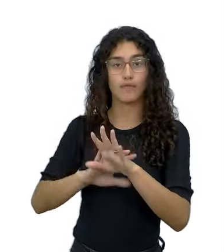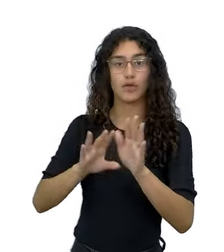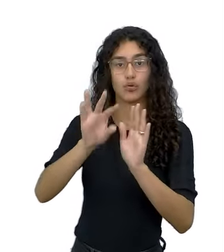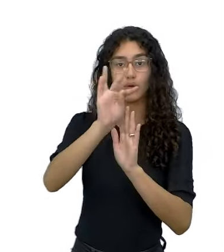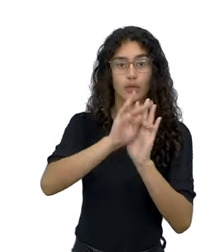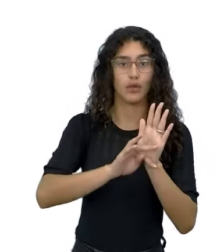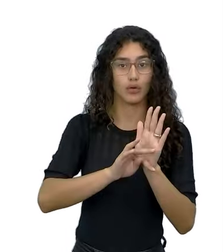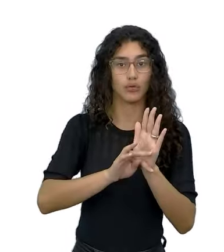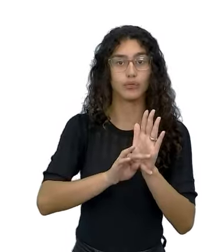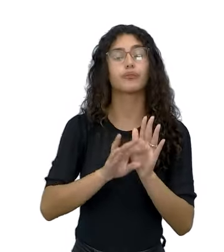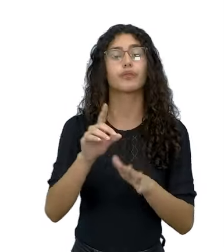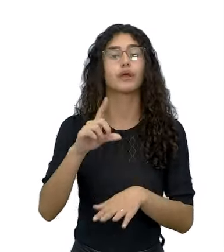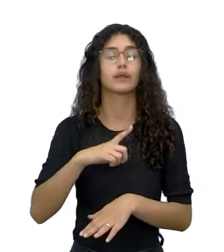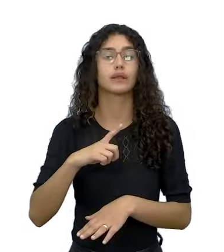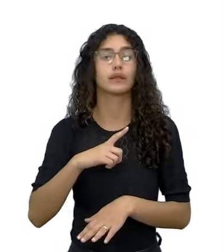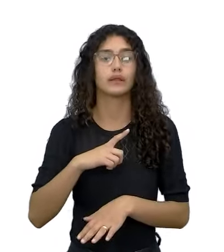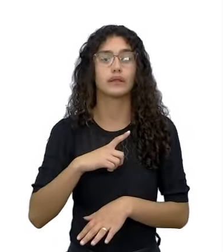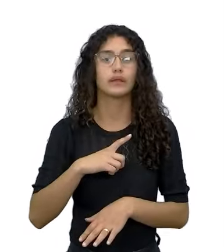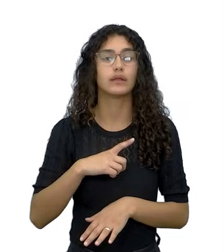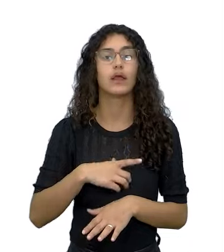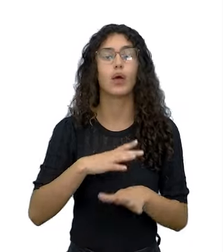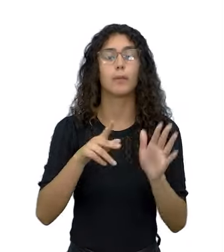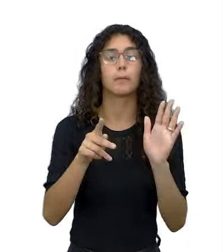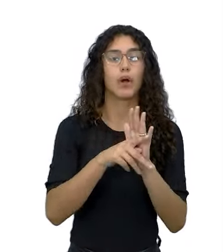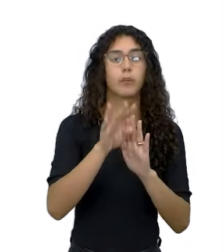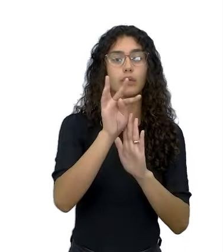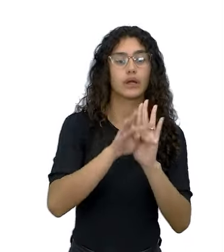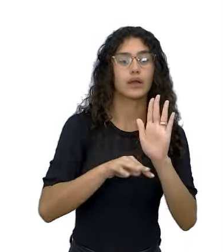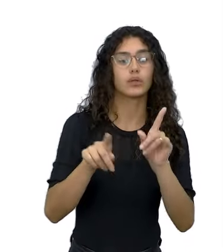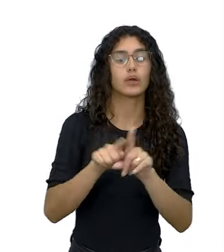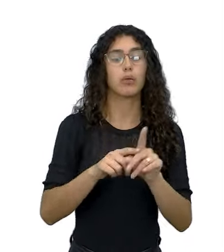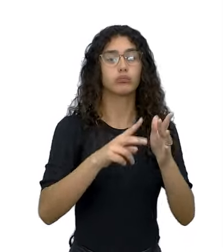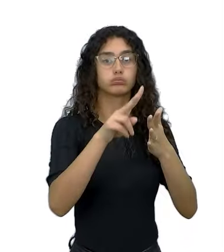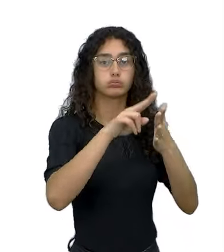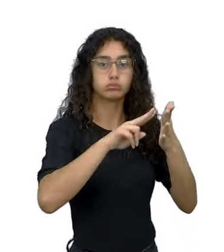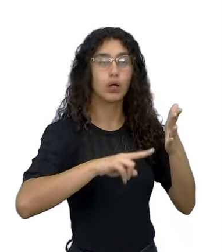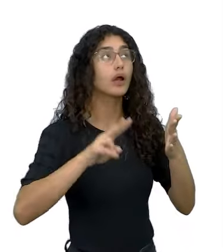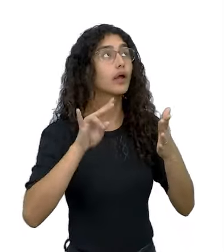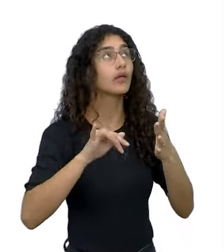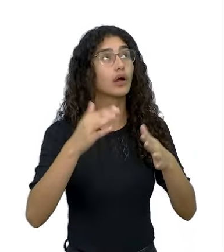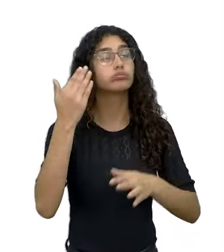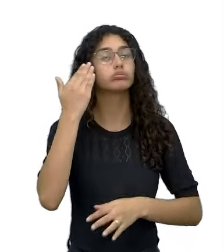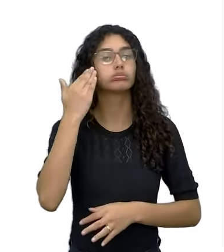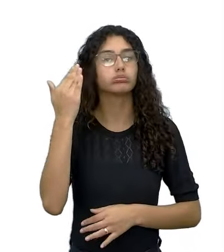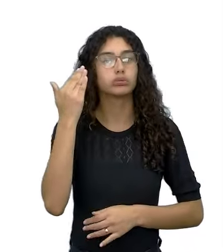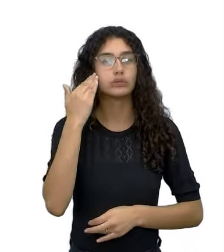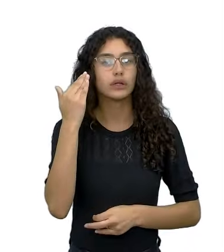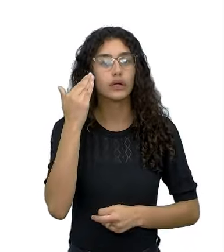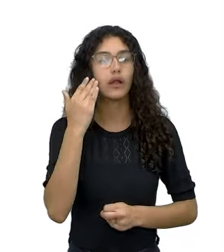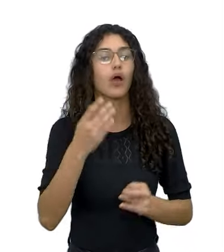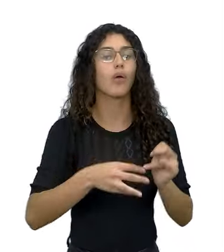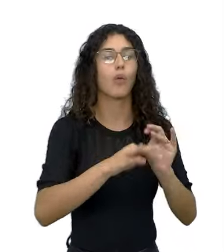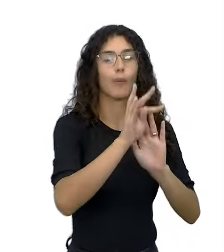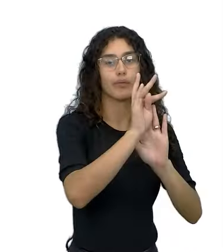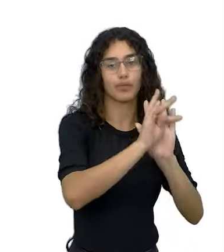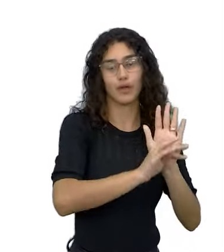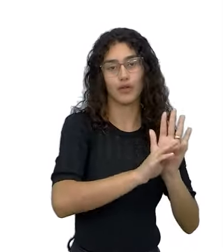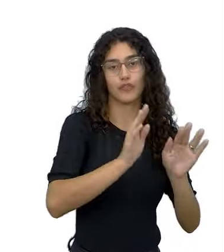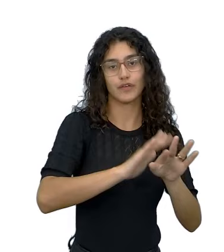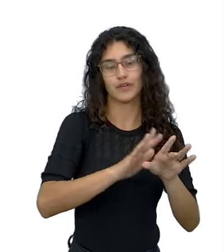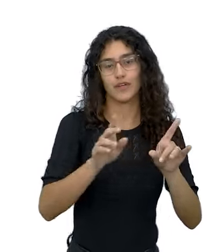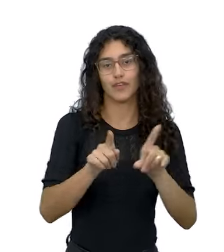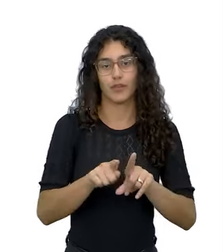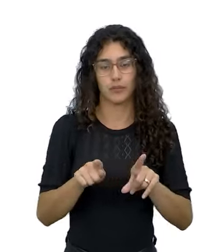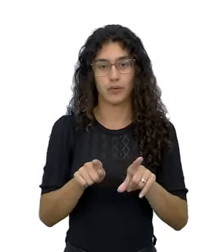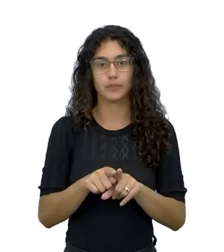né? Então, tem aí o produto que é o próprio texto, e o leitor que vai ter que compreender esse texto, do qual ele vai fazer essa